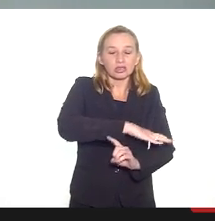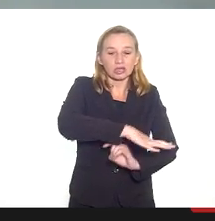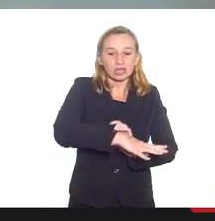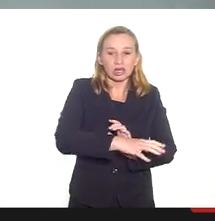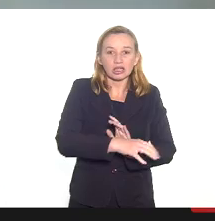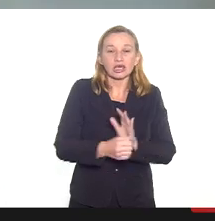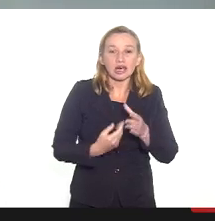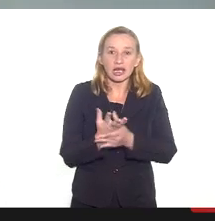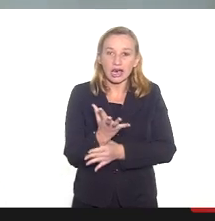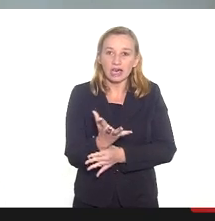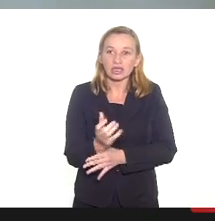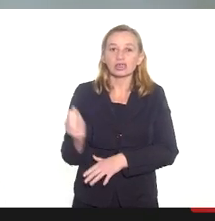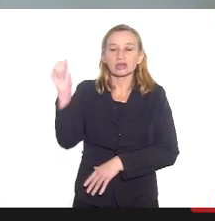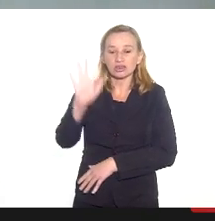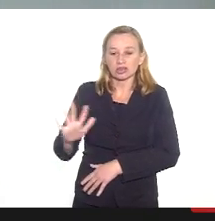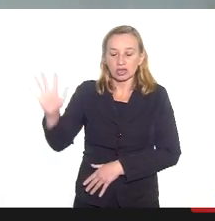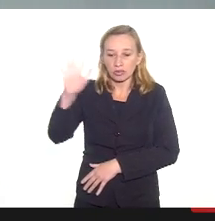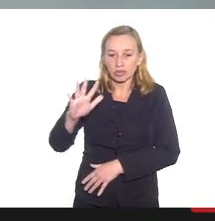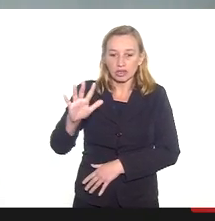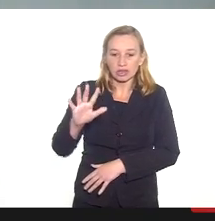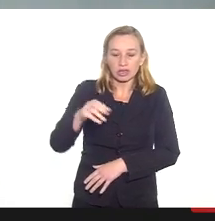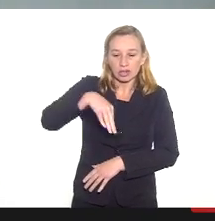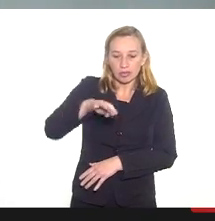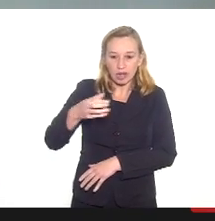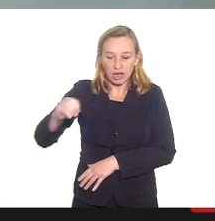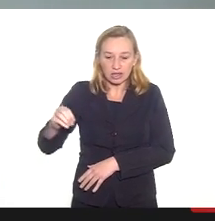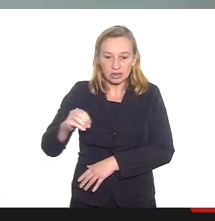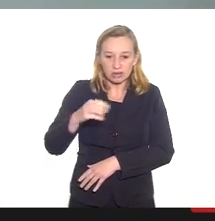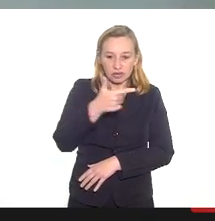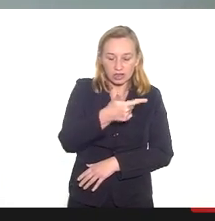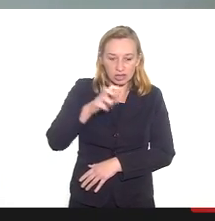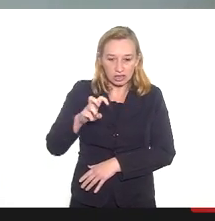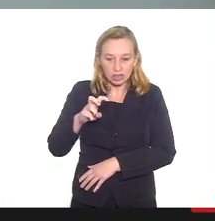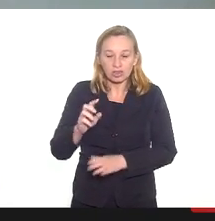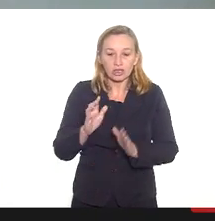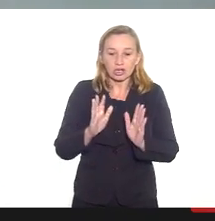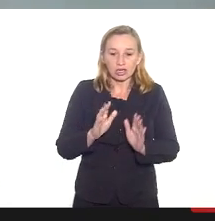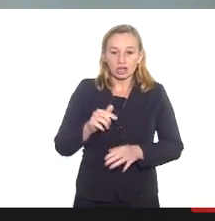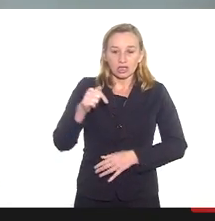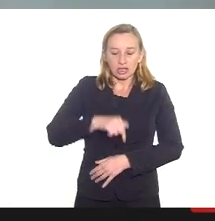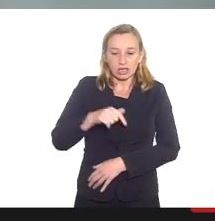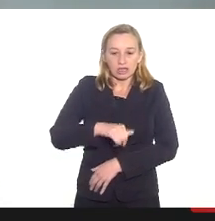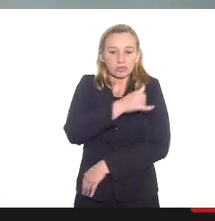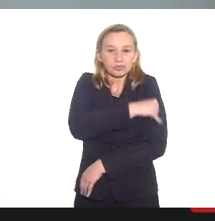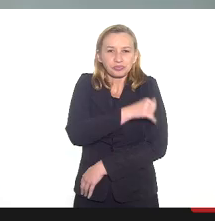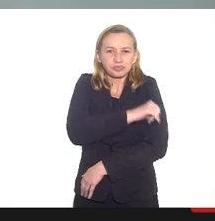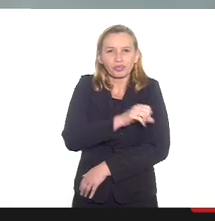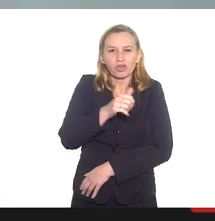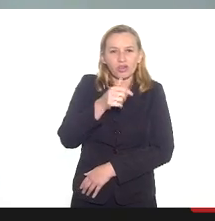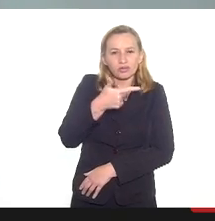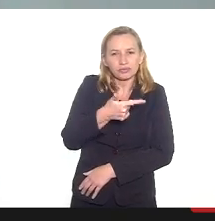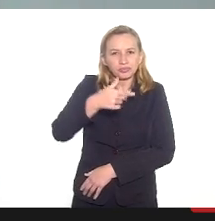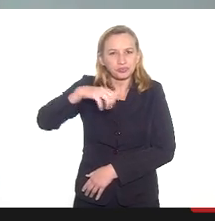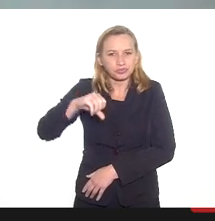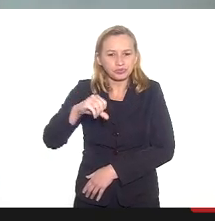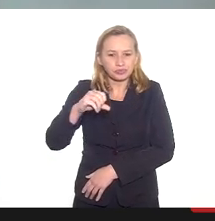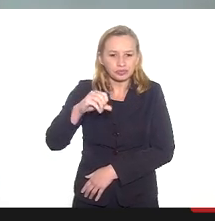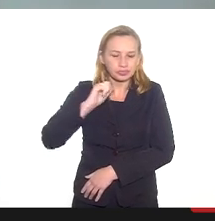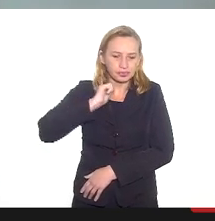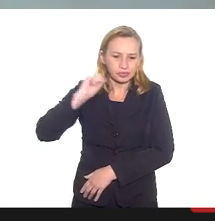25, e aqui no estado do Rio de Janeiro, no dia 29 de abril, com a forte